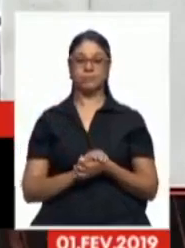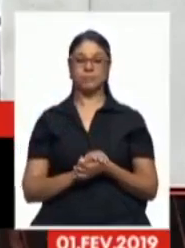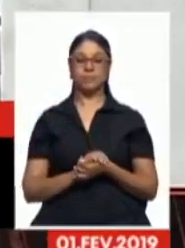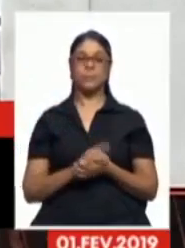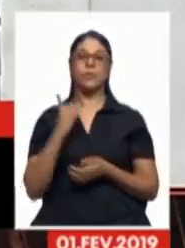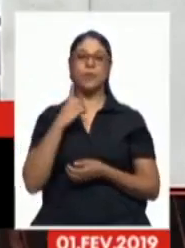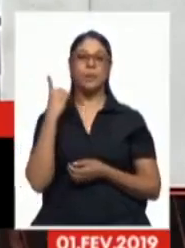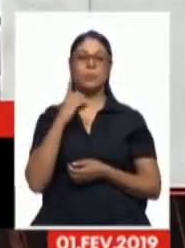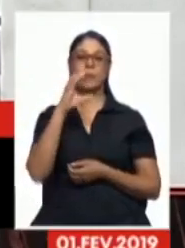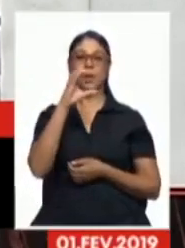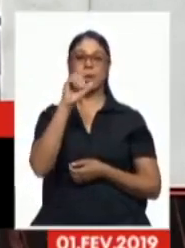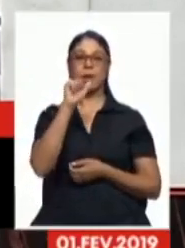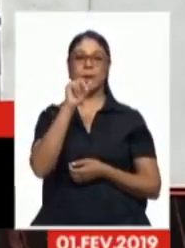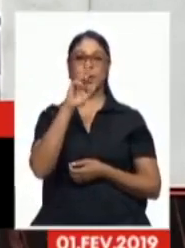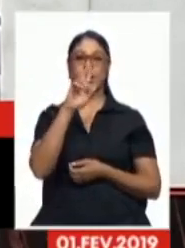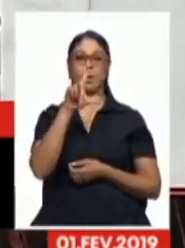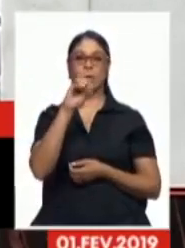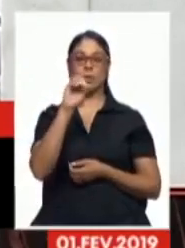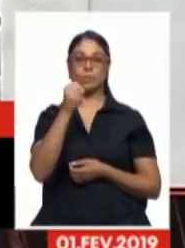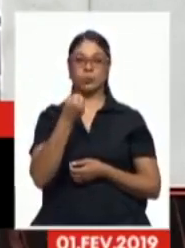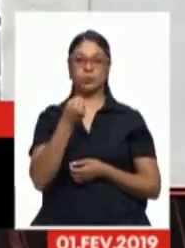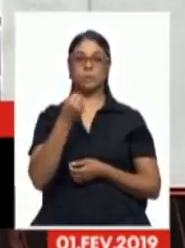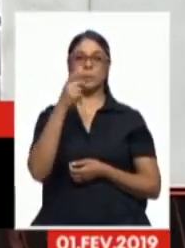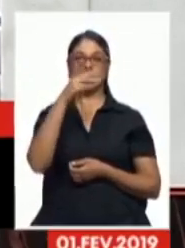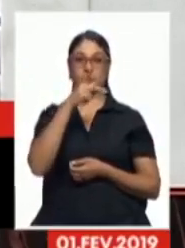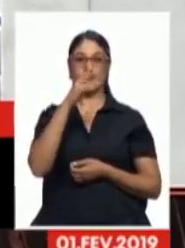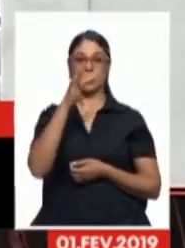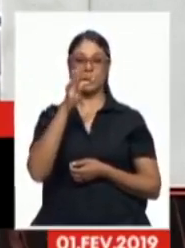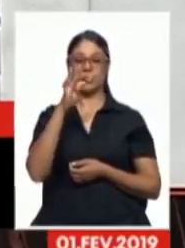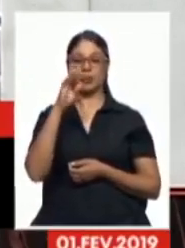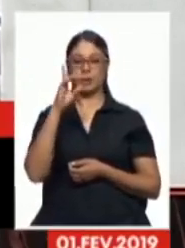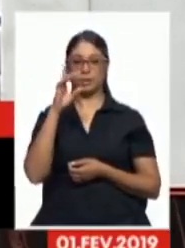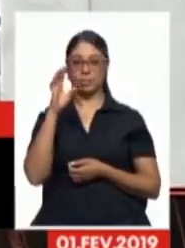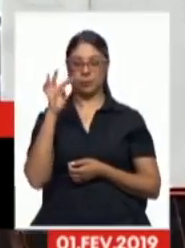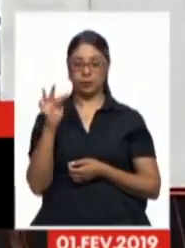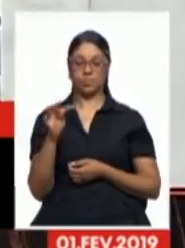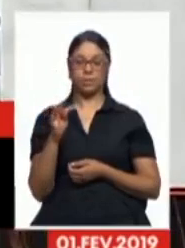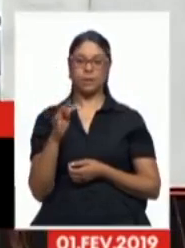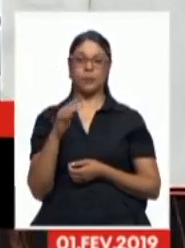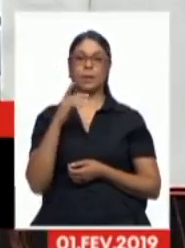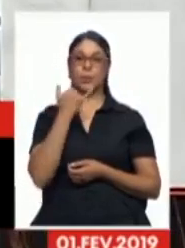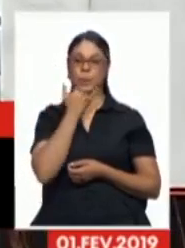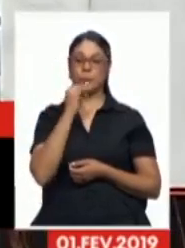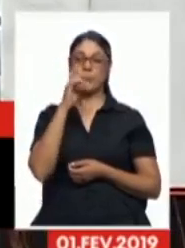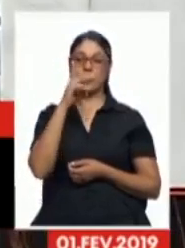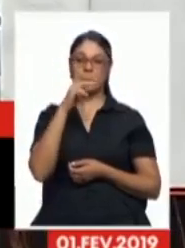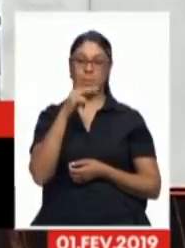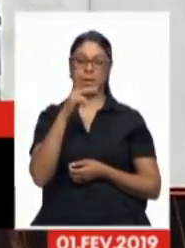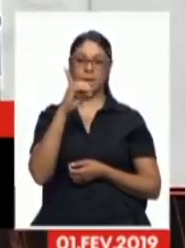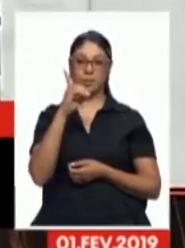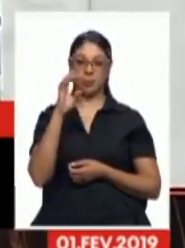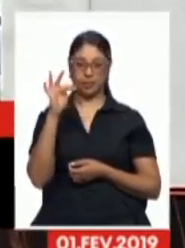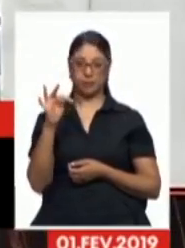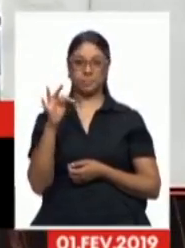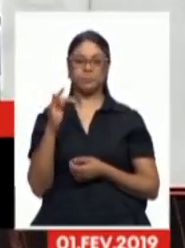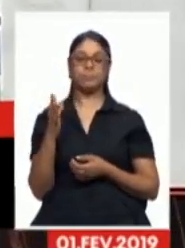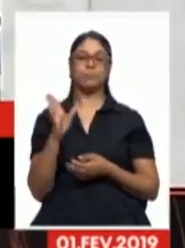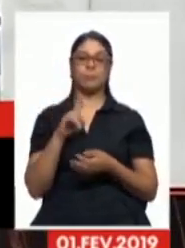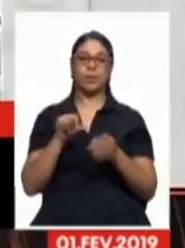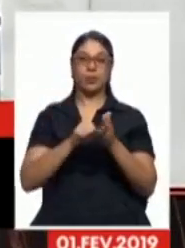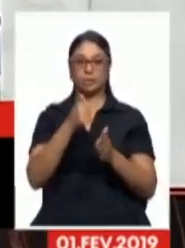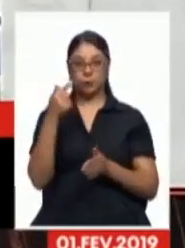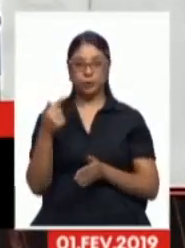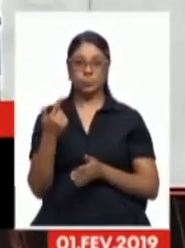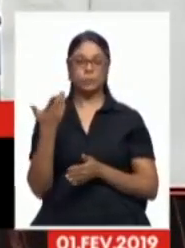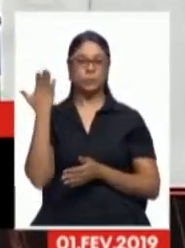Deputado Carlos Pimenta, do PDT, acaba de fazer o juramento. Ele que está no sétimo mandato e na última legislatura foi